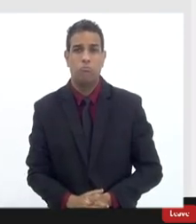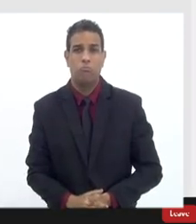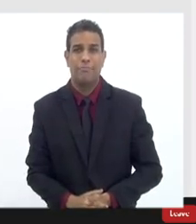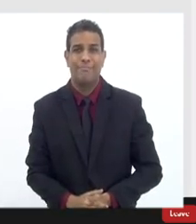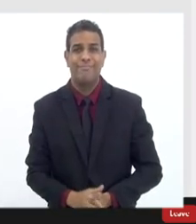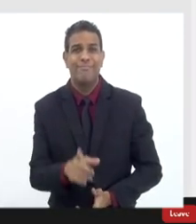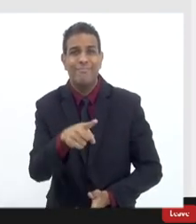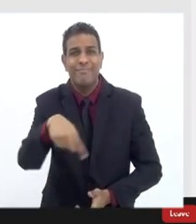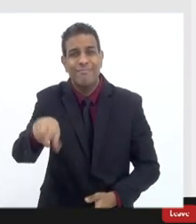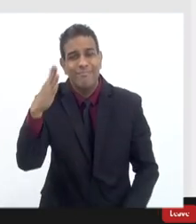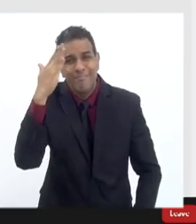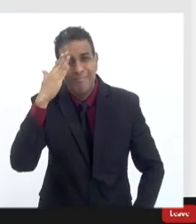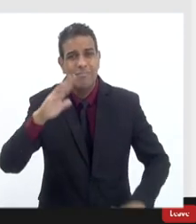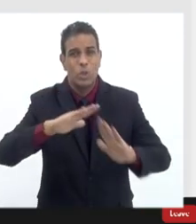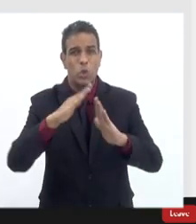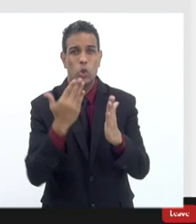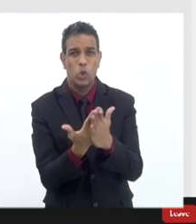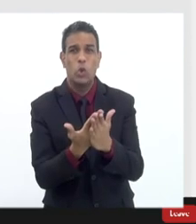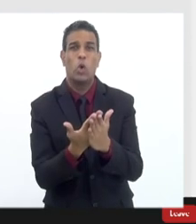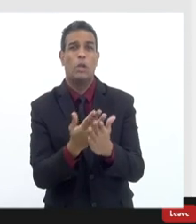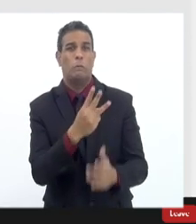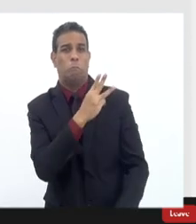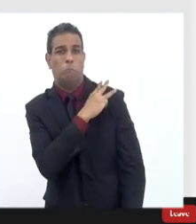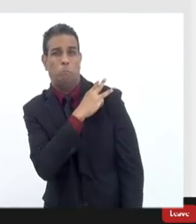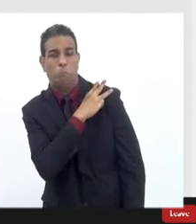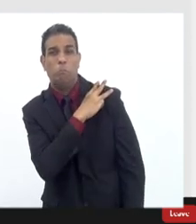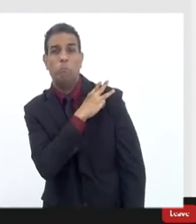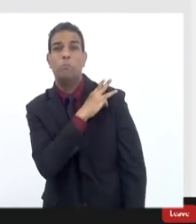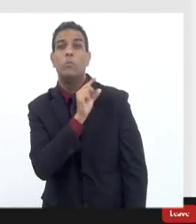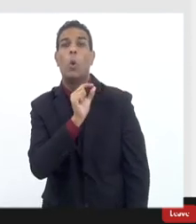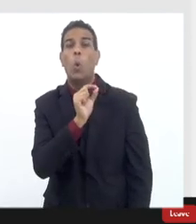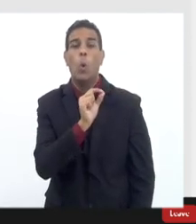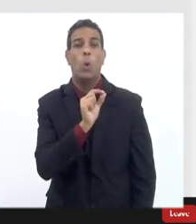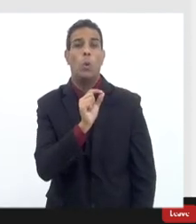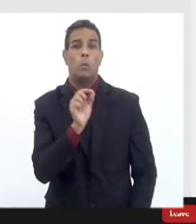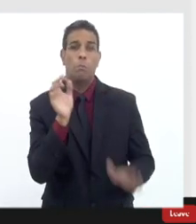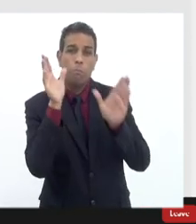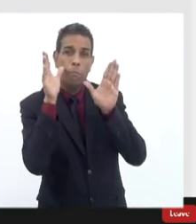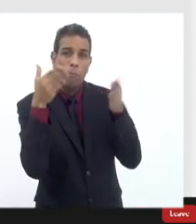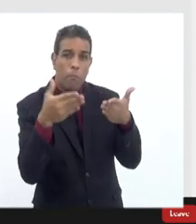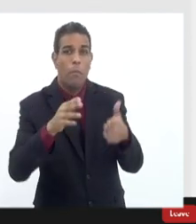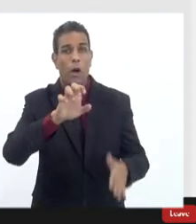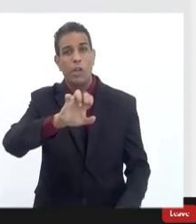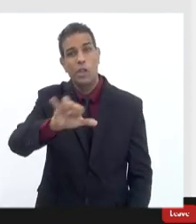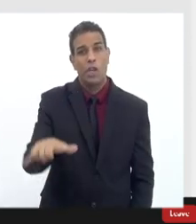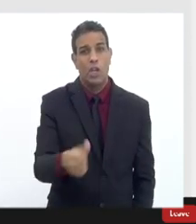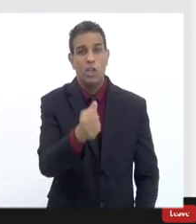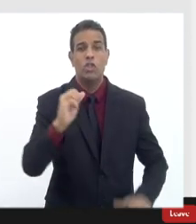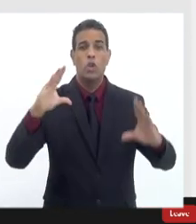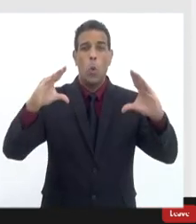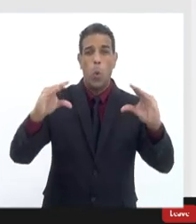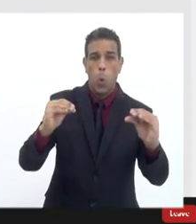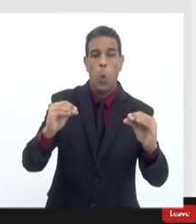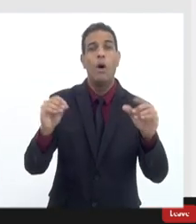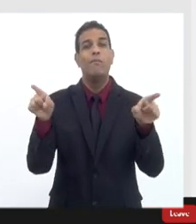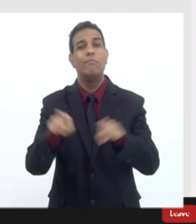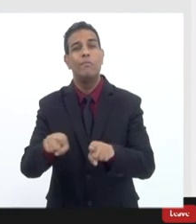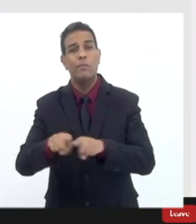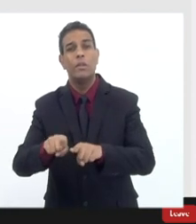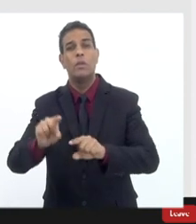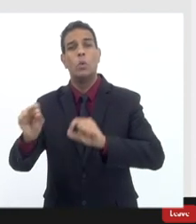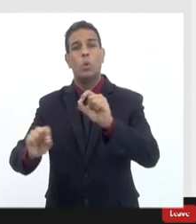Uma parcela das escolas ofertava somente o ensino médio, uma parcela maior ensino médio e EJA, uma parcela